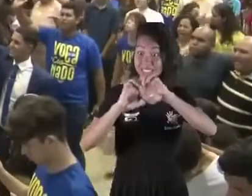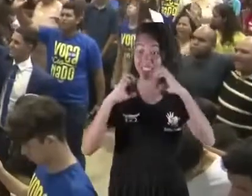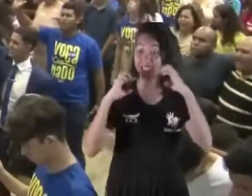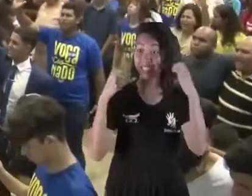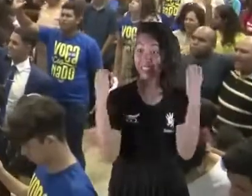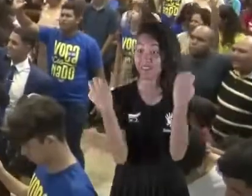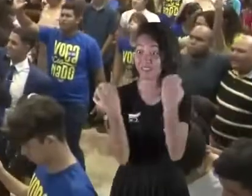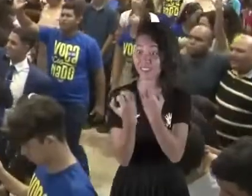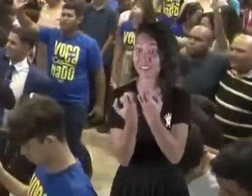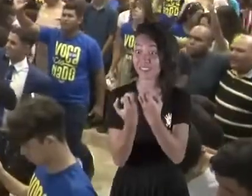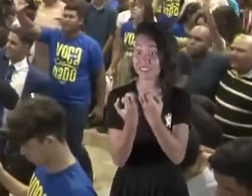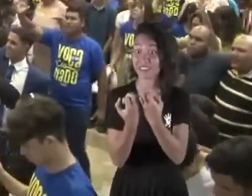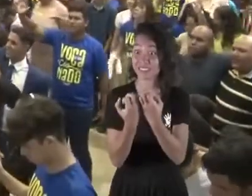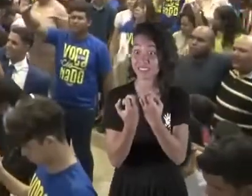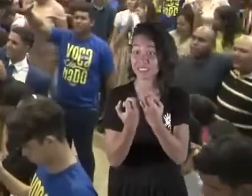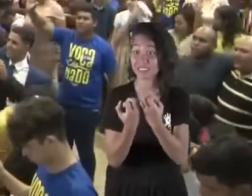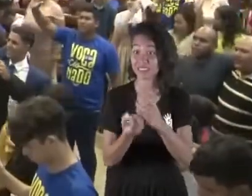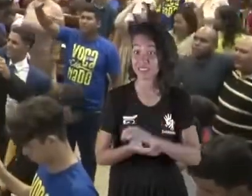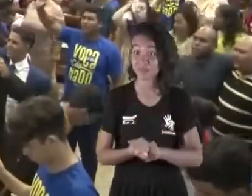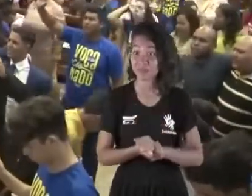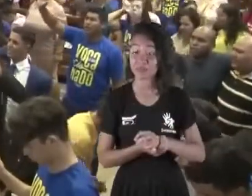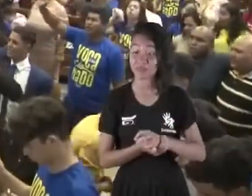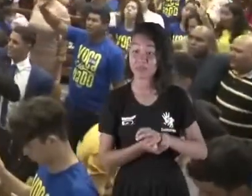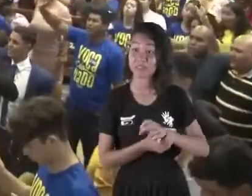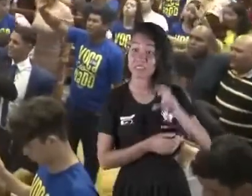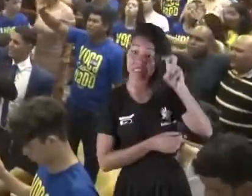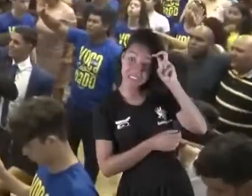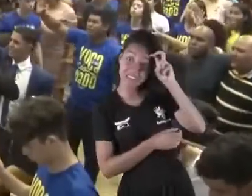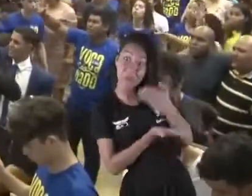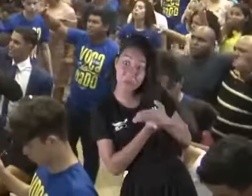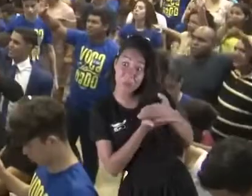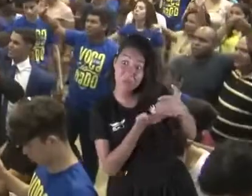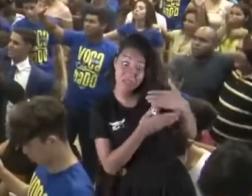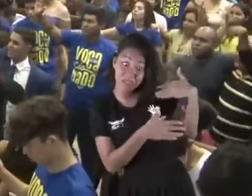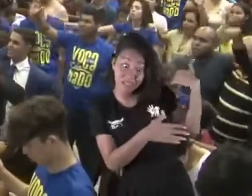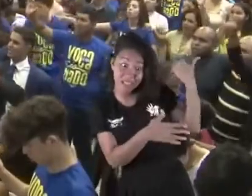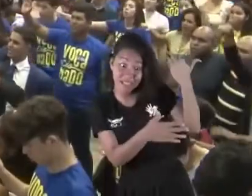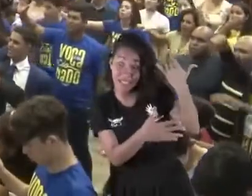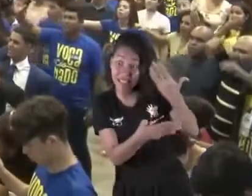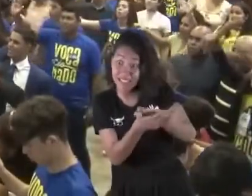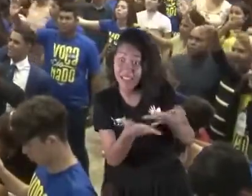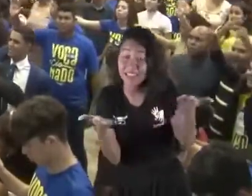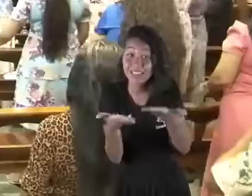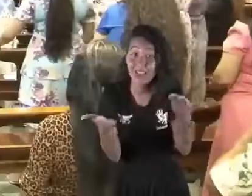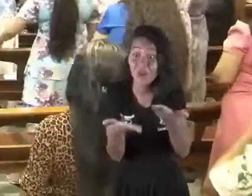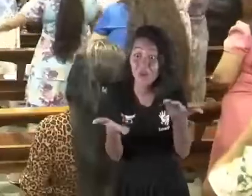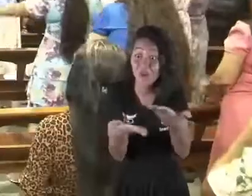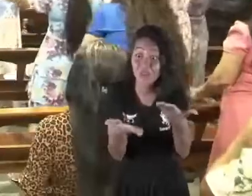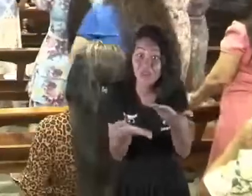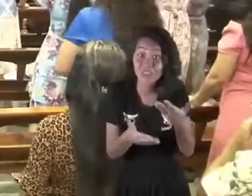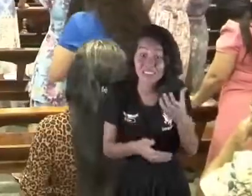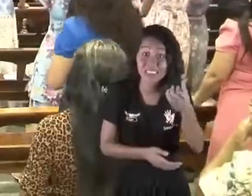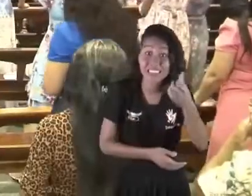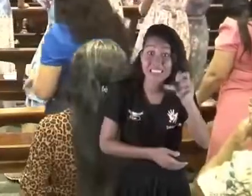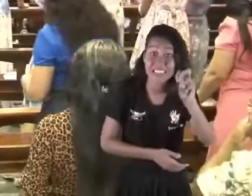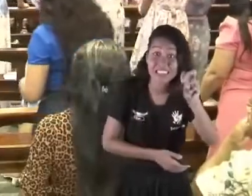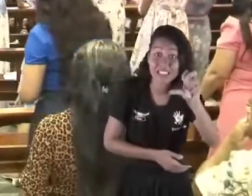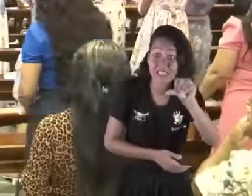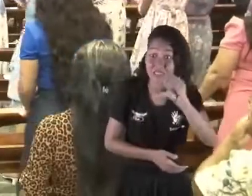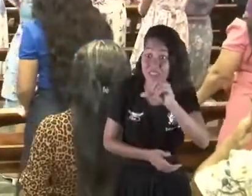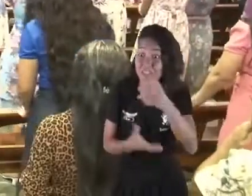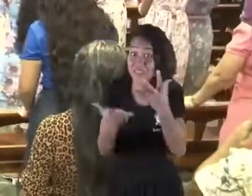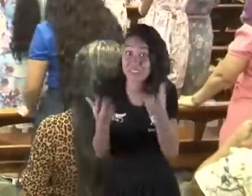hoje já foram 99. Para 100, só falta uma. Eu vou